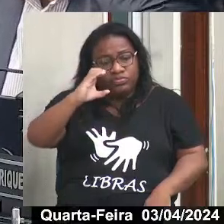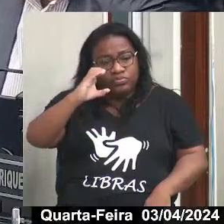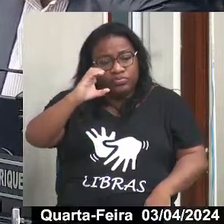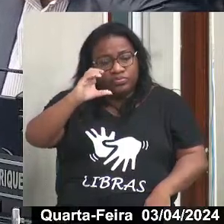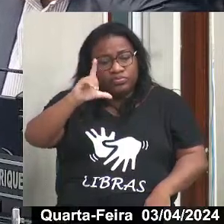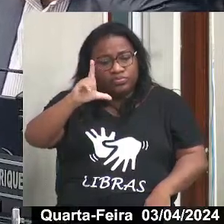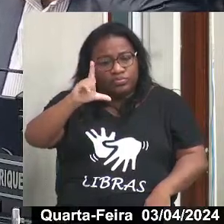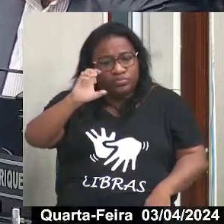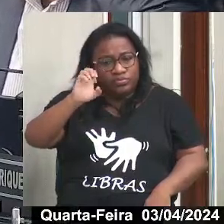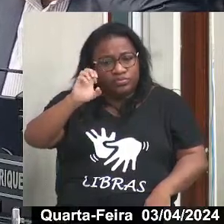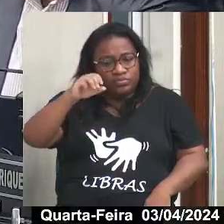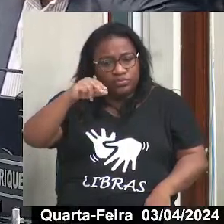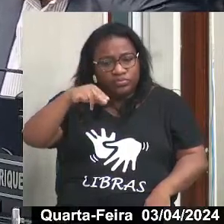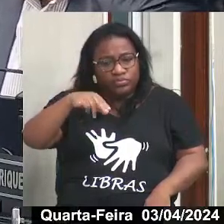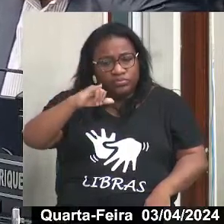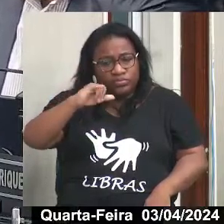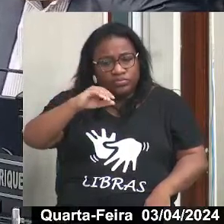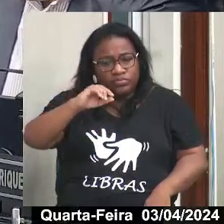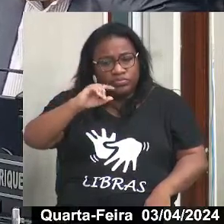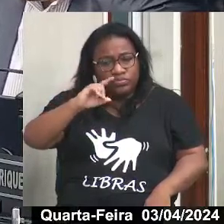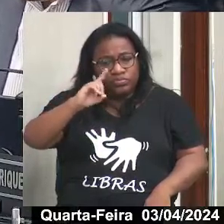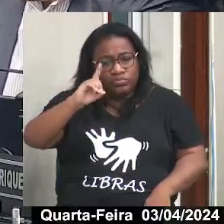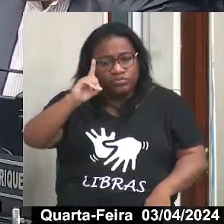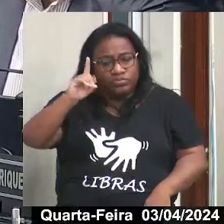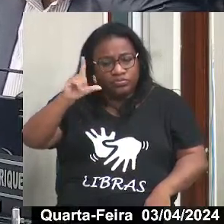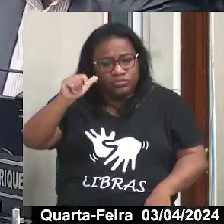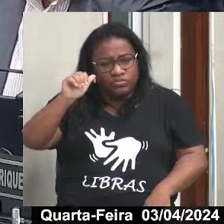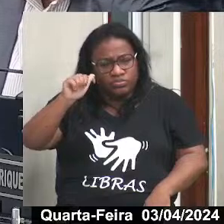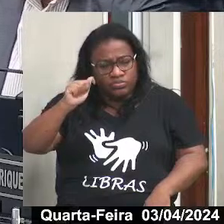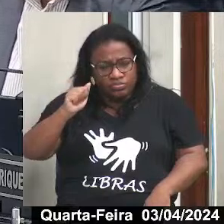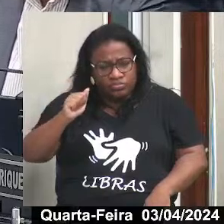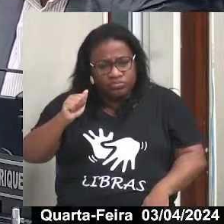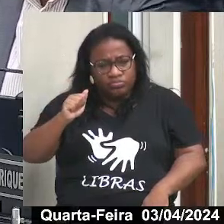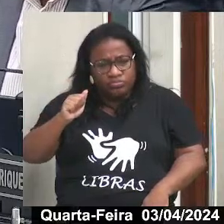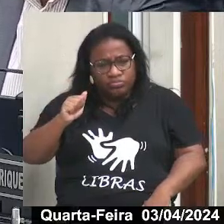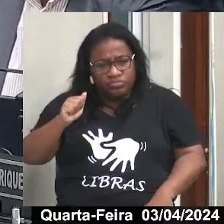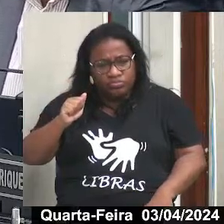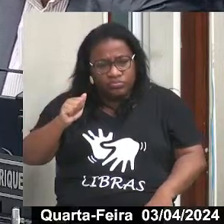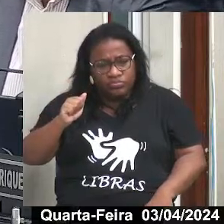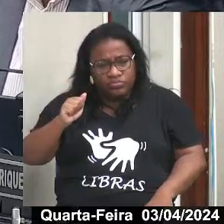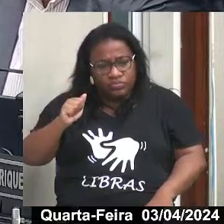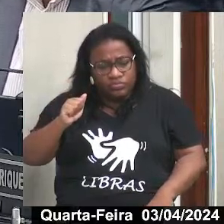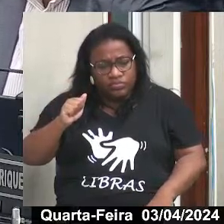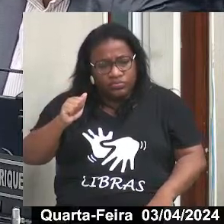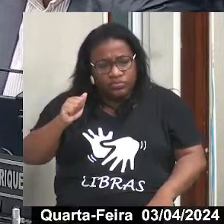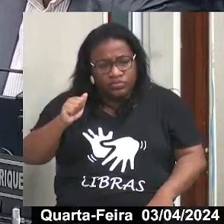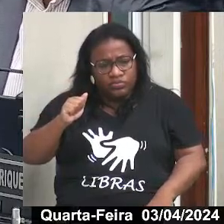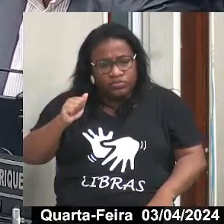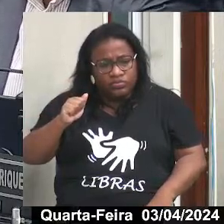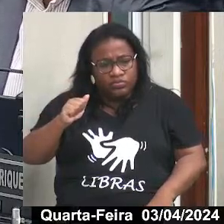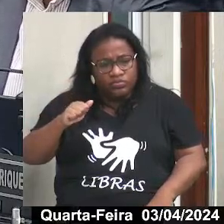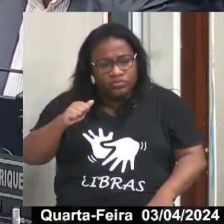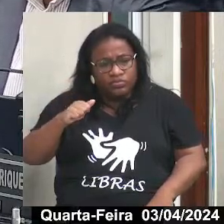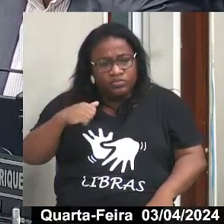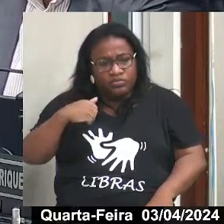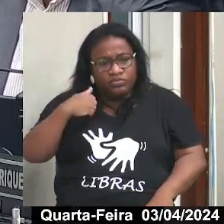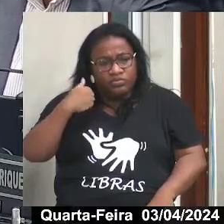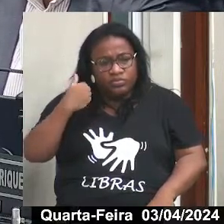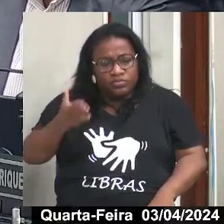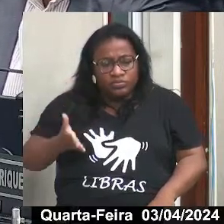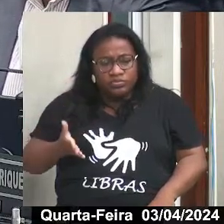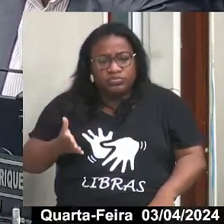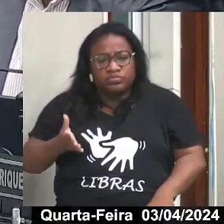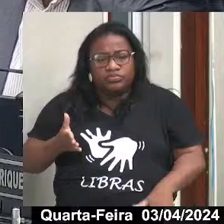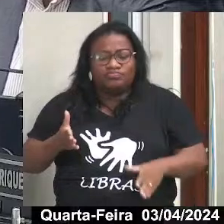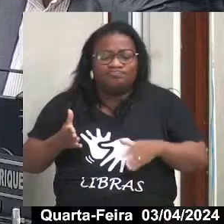Cremilda perdeu o seu primeiro filho, né, há algum tempo atrás, né, e invertendo assim a